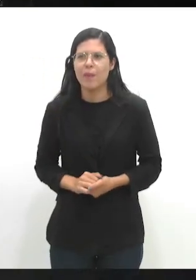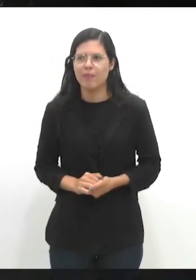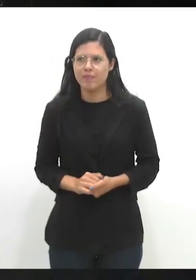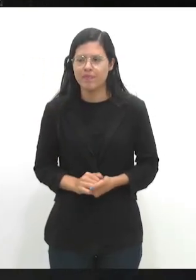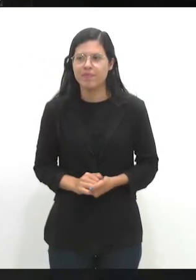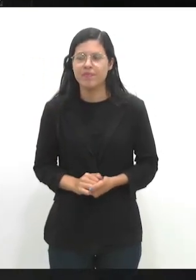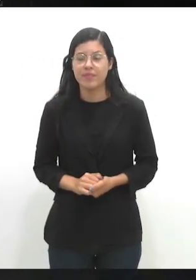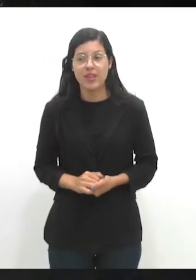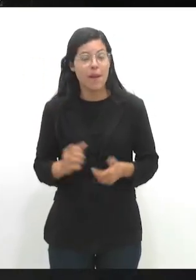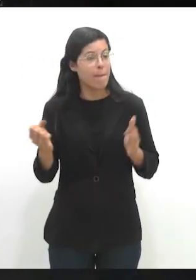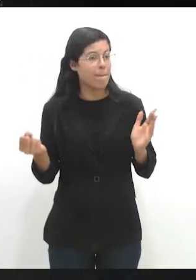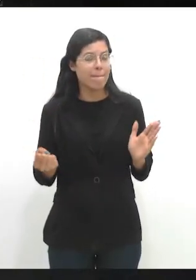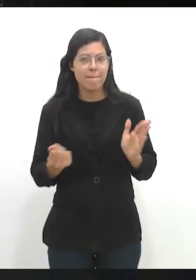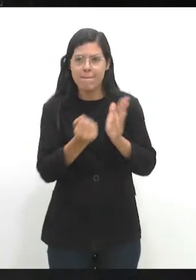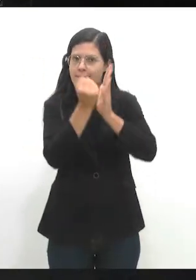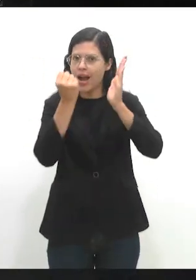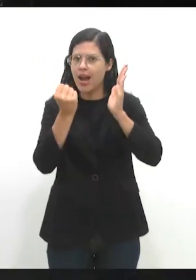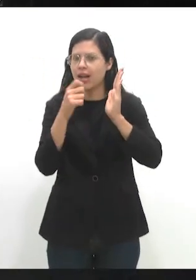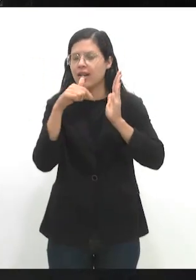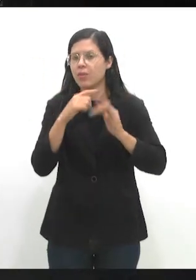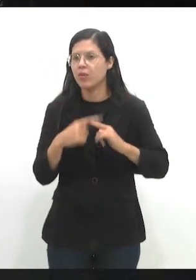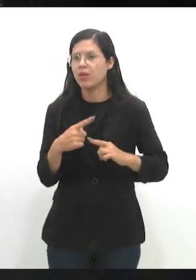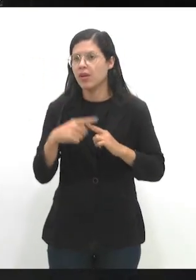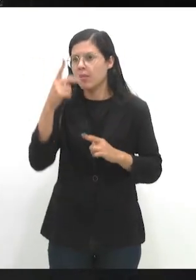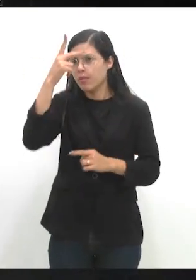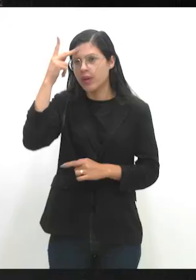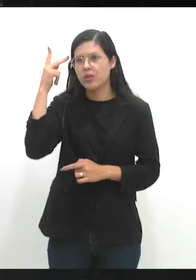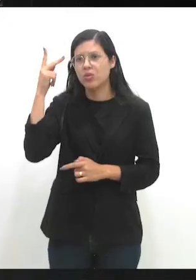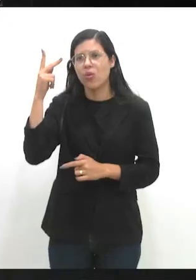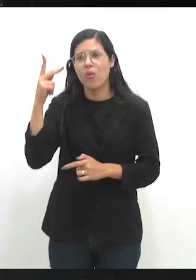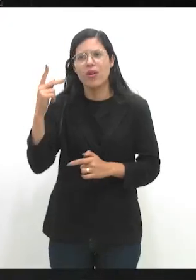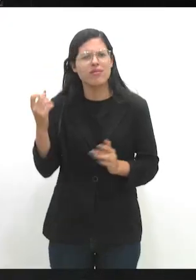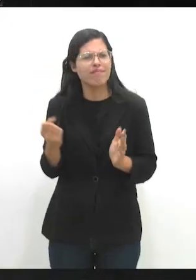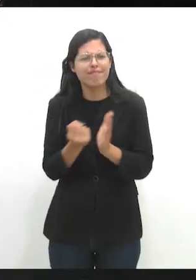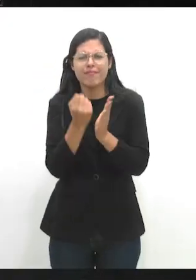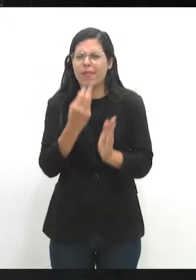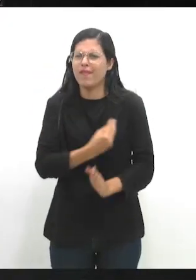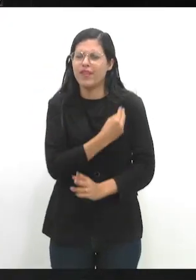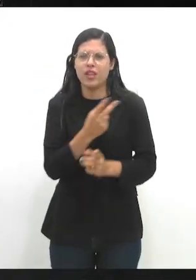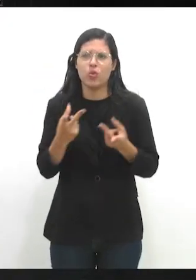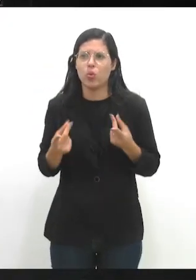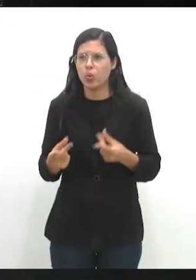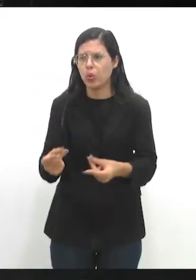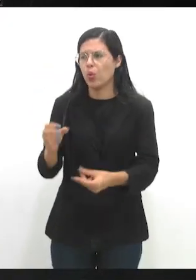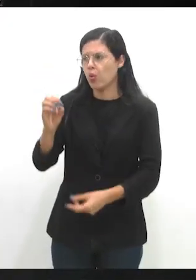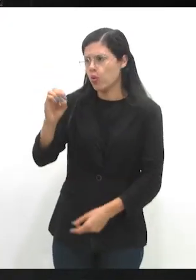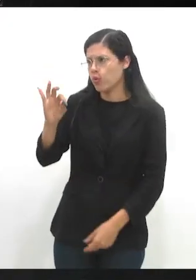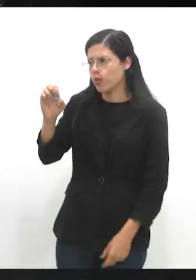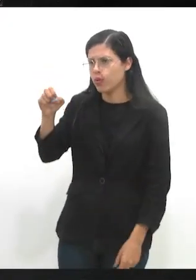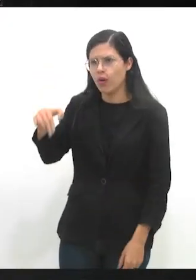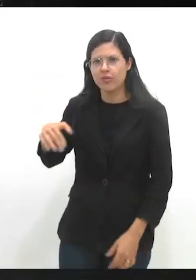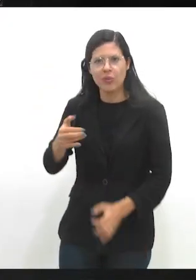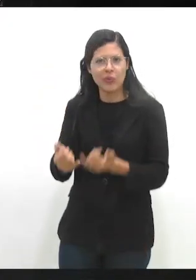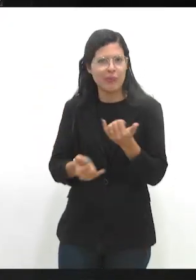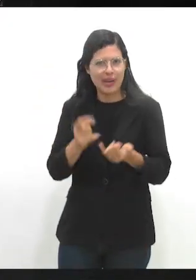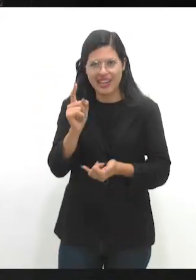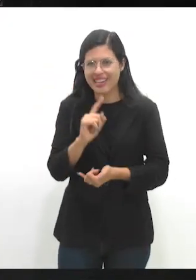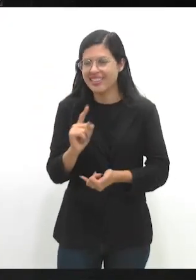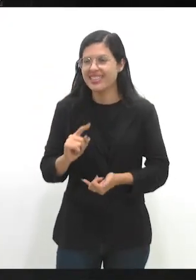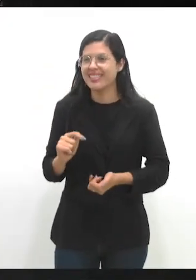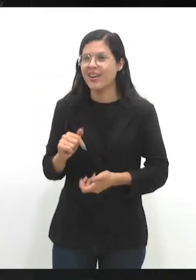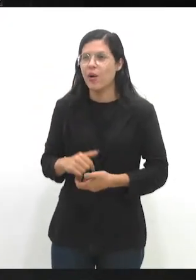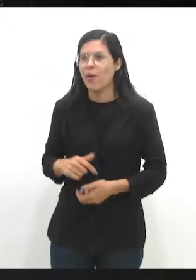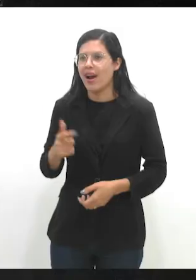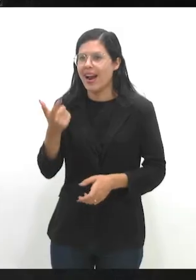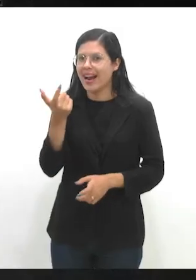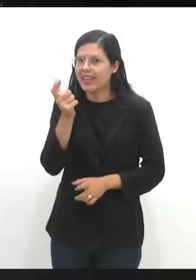eles deixam, assim, marcas indeléveis, né? Porque são pessoas que vão ficar pro resto da vida, a gente vai lembrar deles, né? Não brinca em serviço. O Sim. Otton,